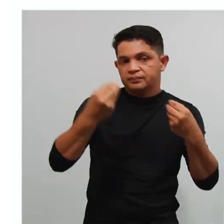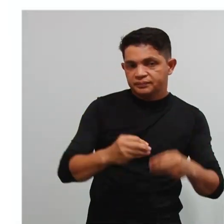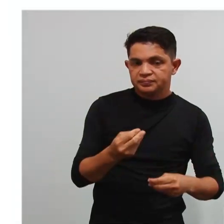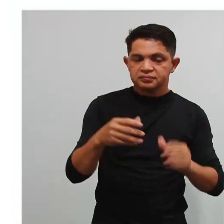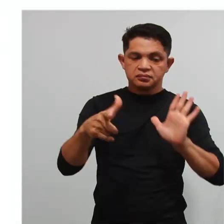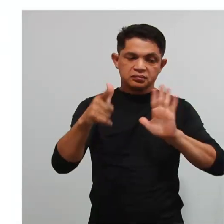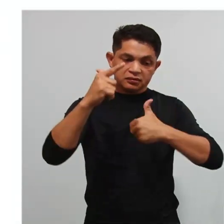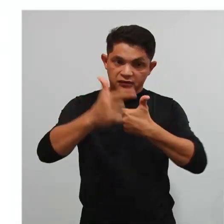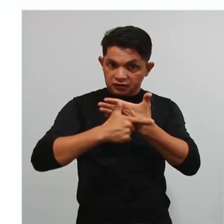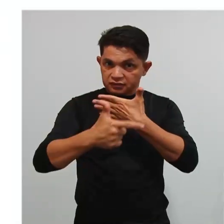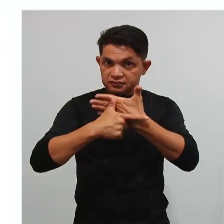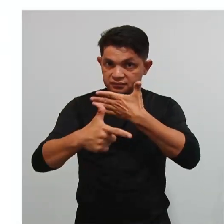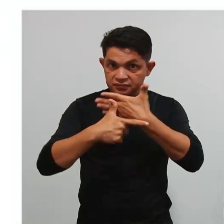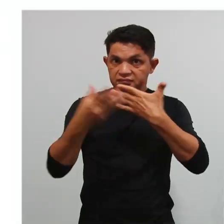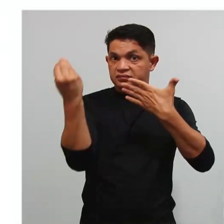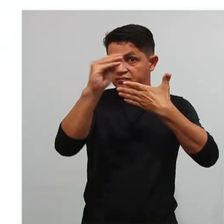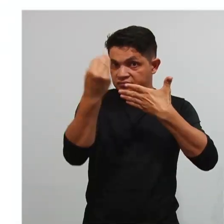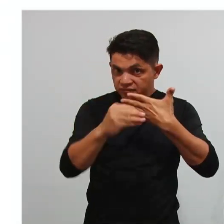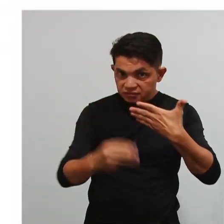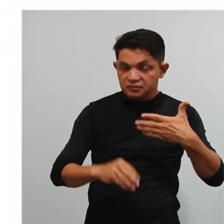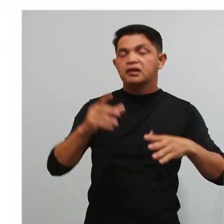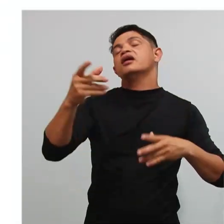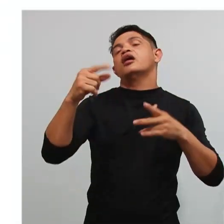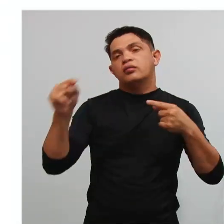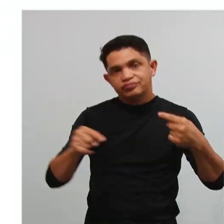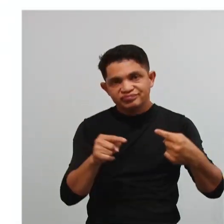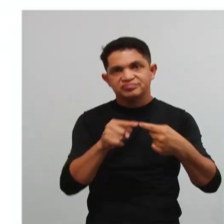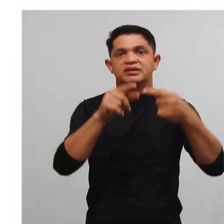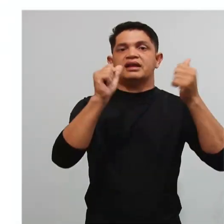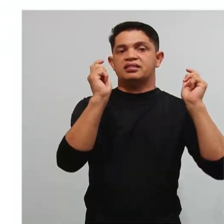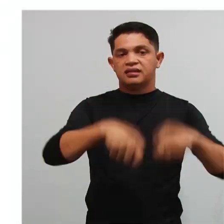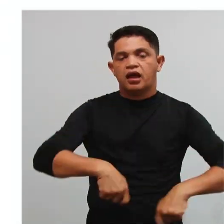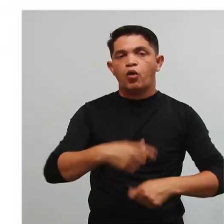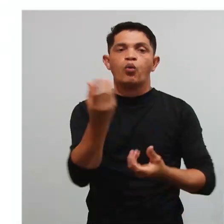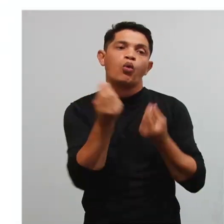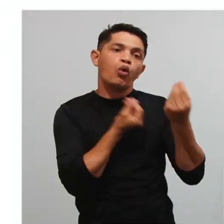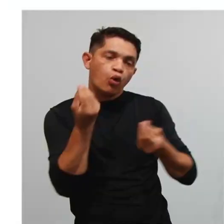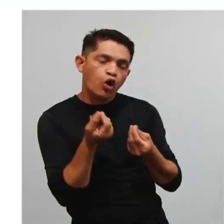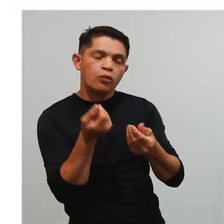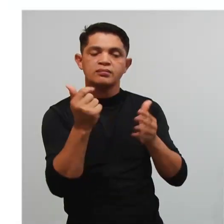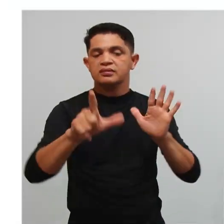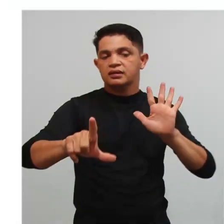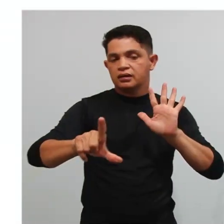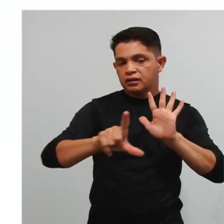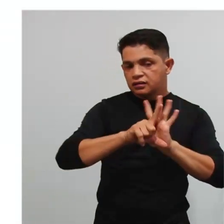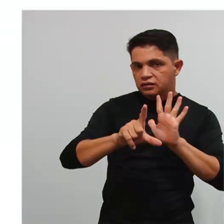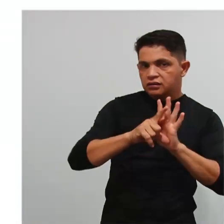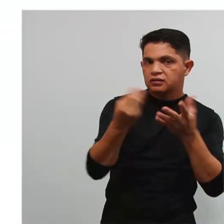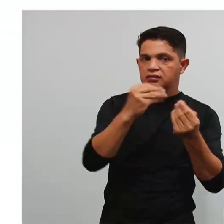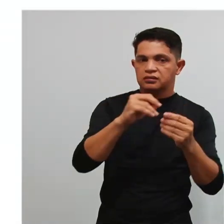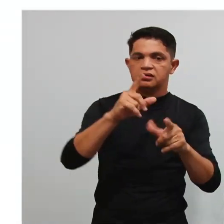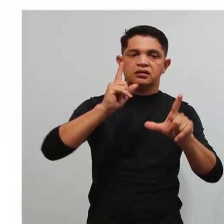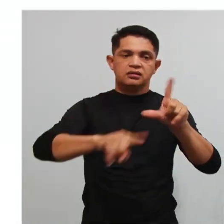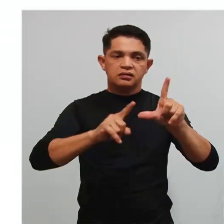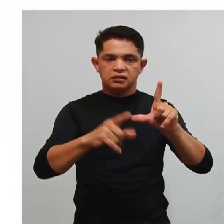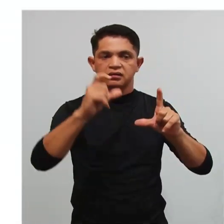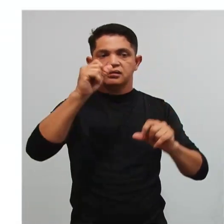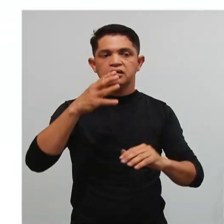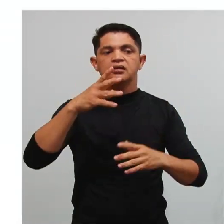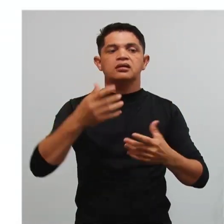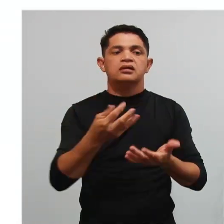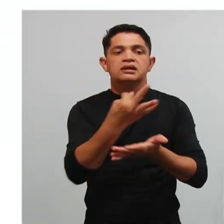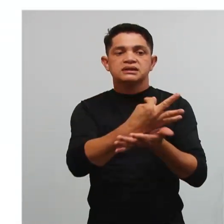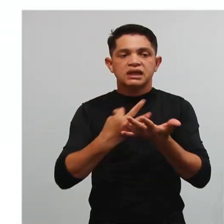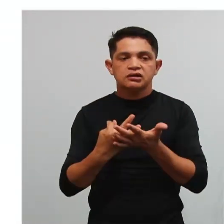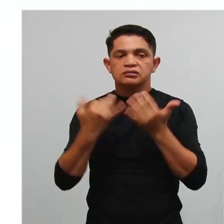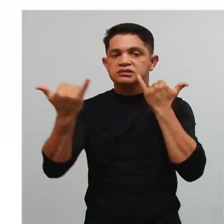lado da palavra declaração, tem a finalidade dela, declaração de endereço, né, enfim. Texto